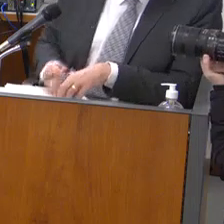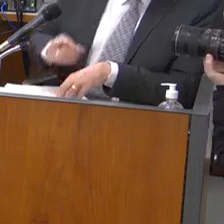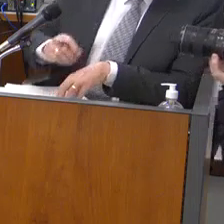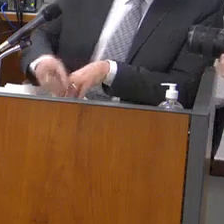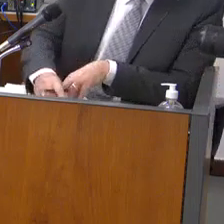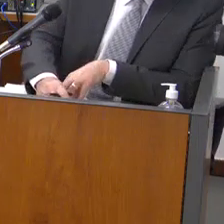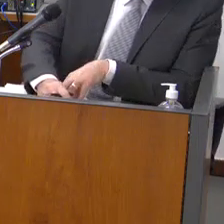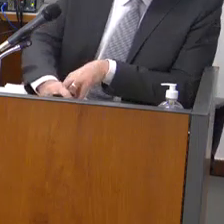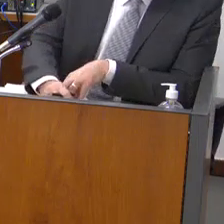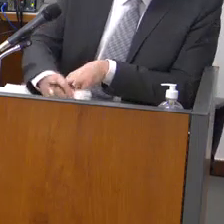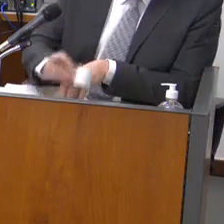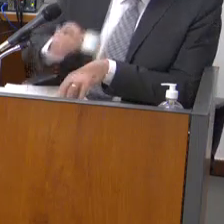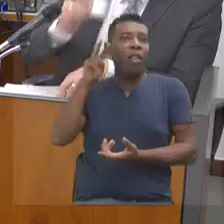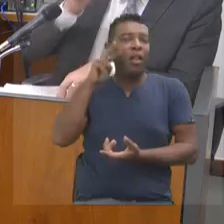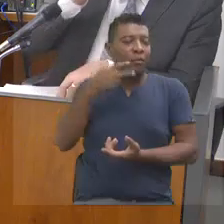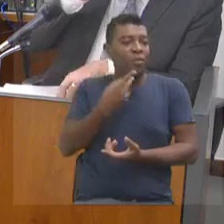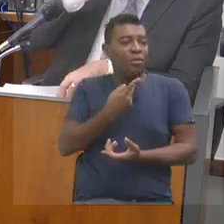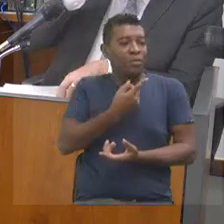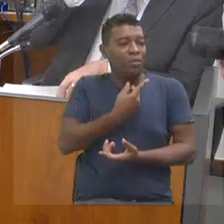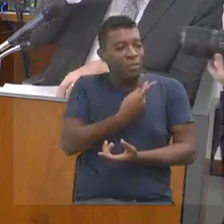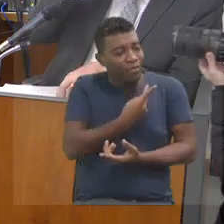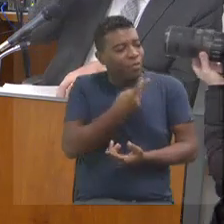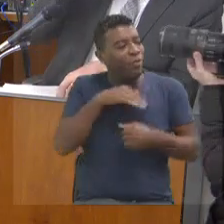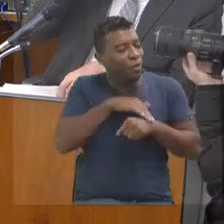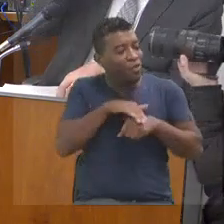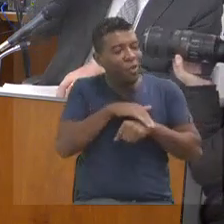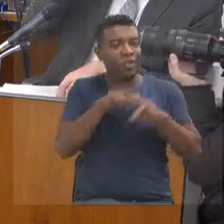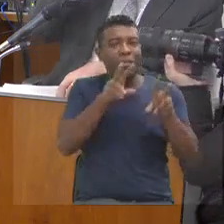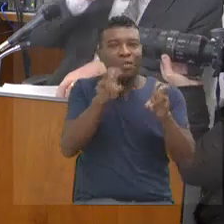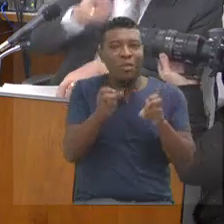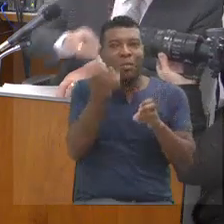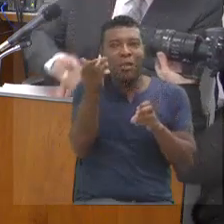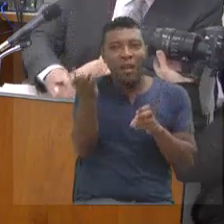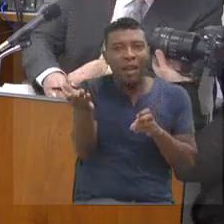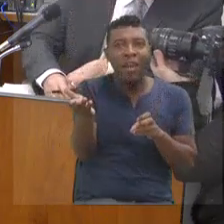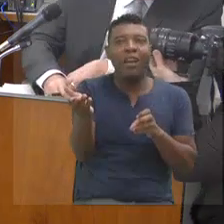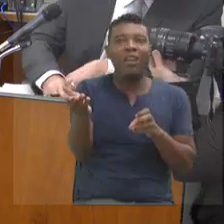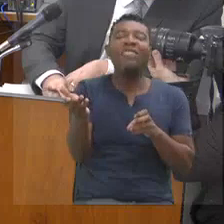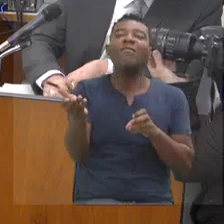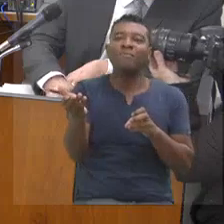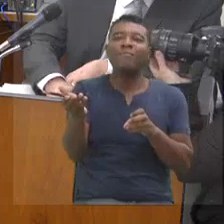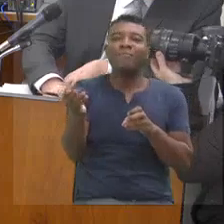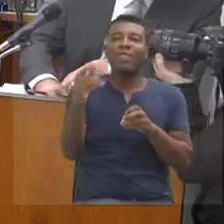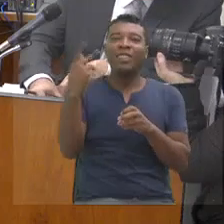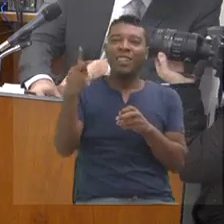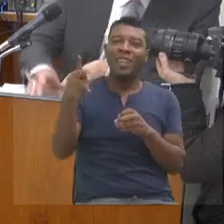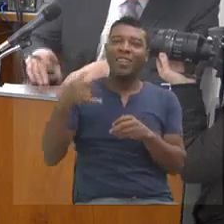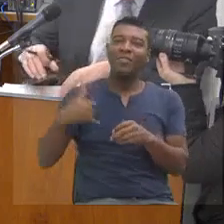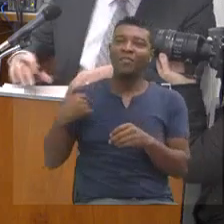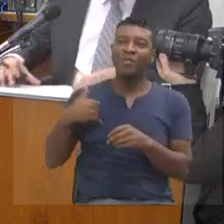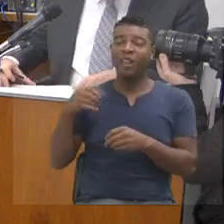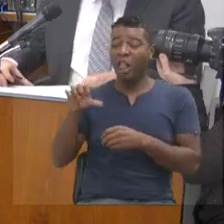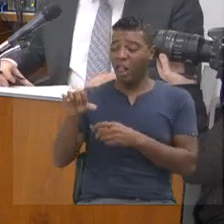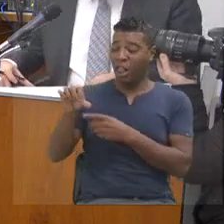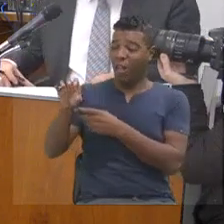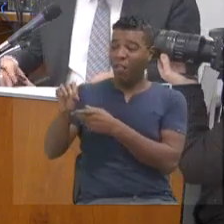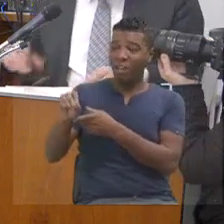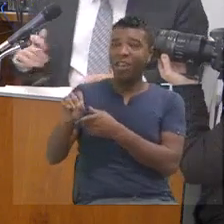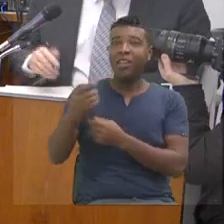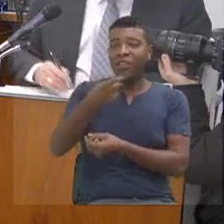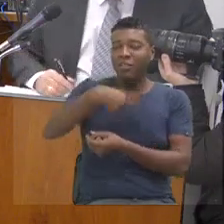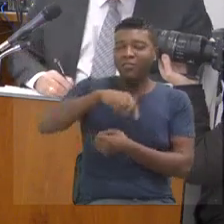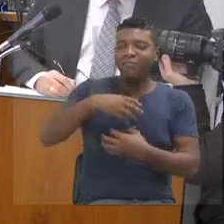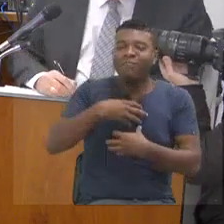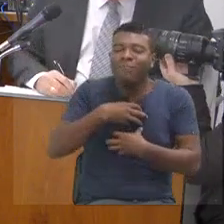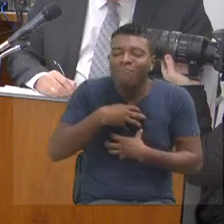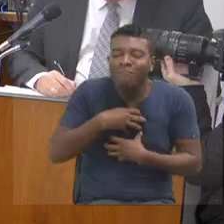recentemente vão dizer que ela descansa neste momento né com seus 90 anos de idade Então meus sentimentos